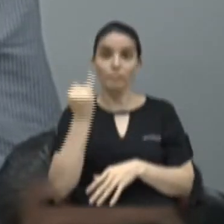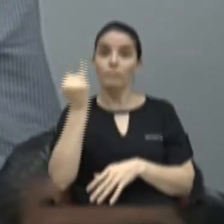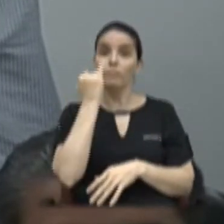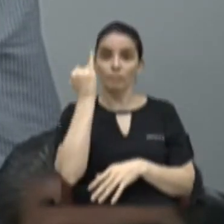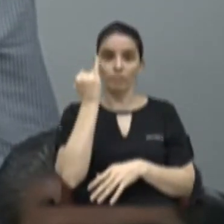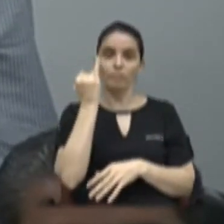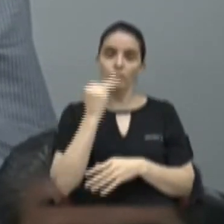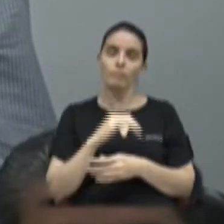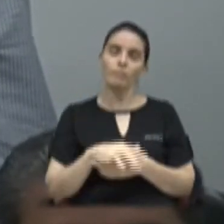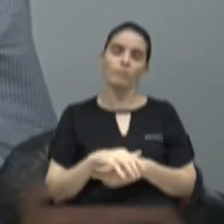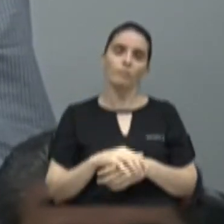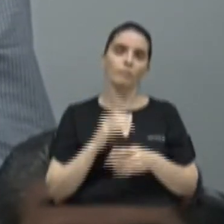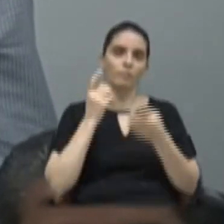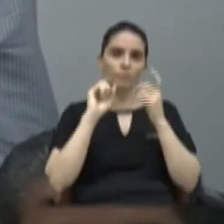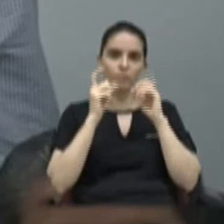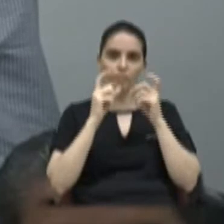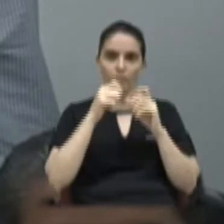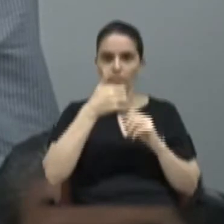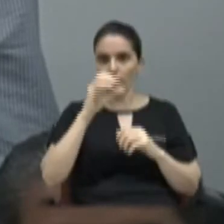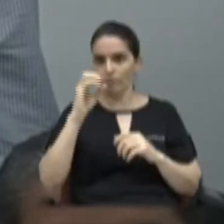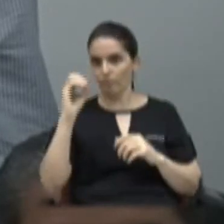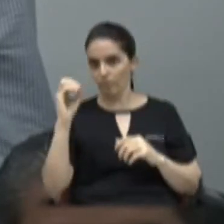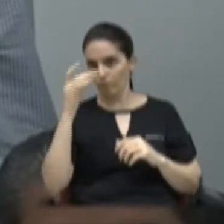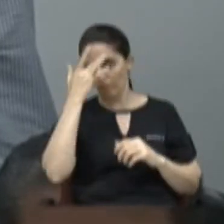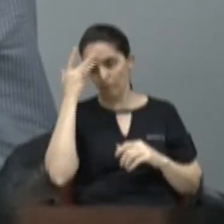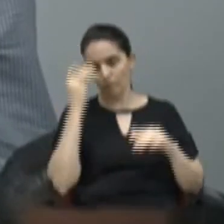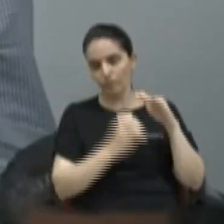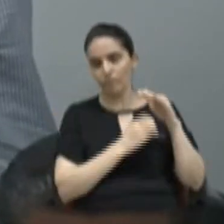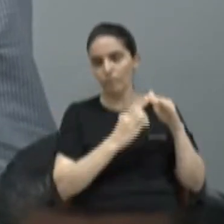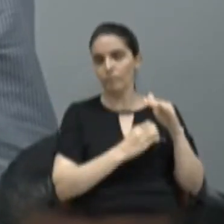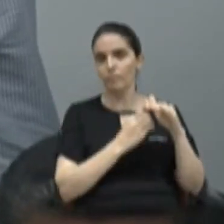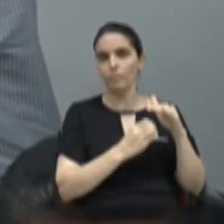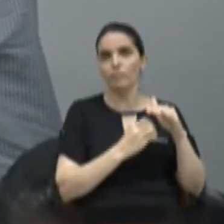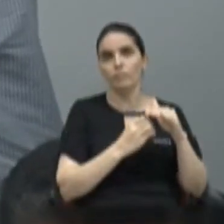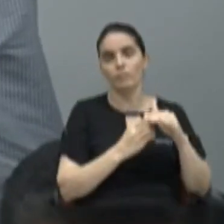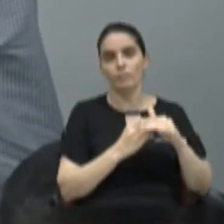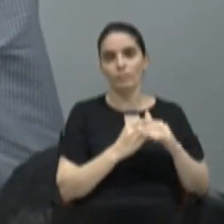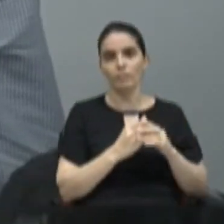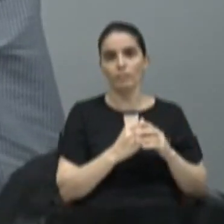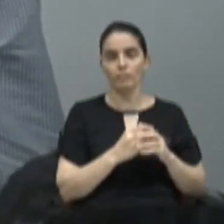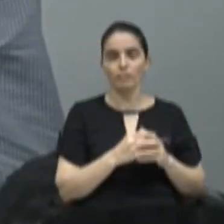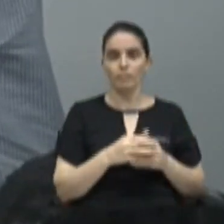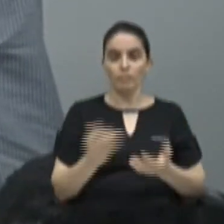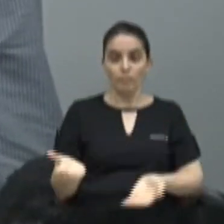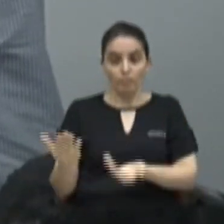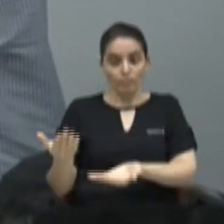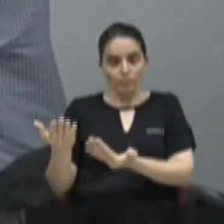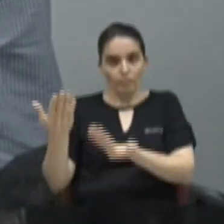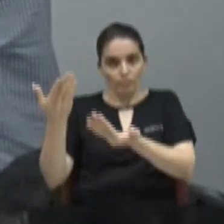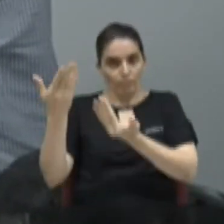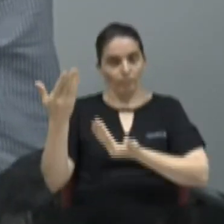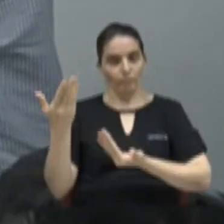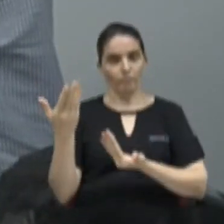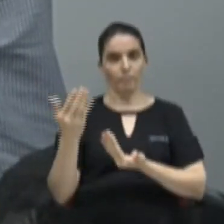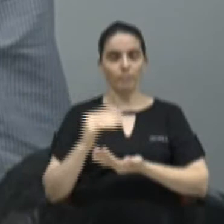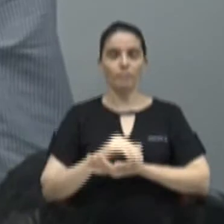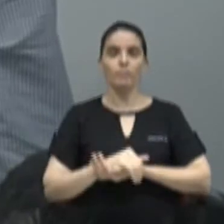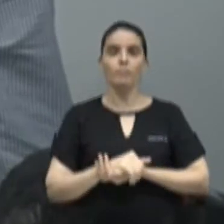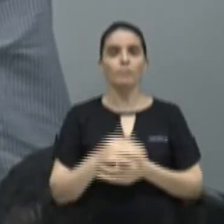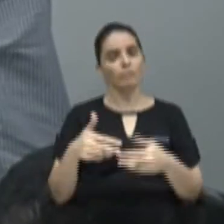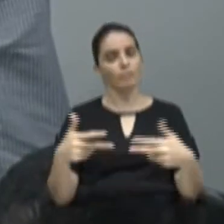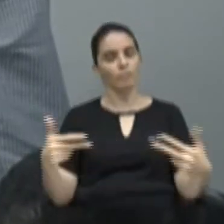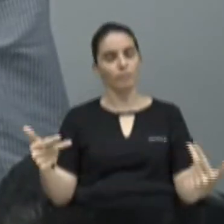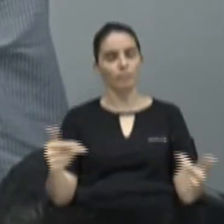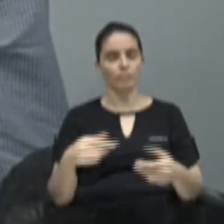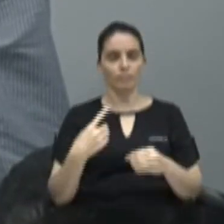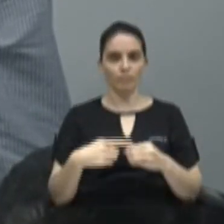uma reunião com cerca de 100 empresários da nossa região, para que possamos fomentar algumas coisas para a nossa cidade.